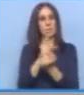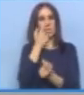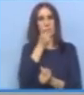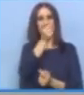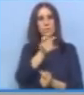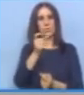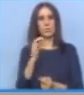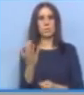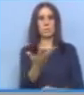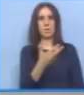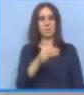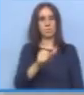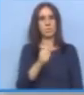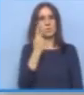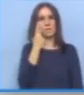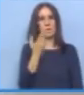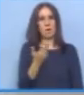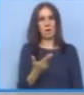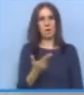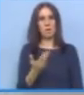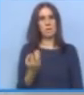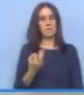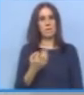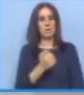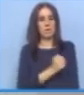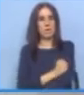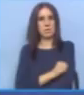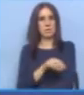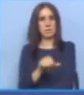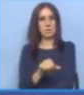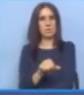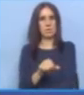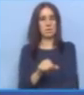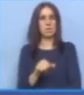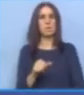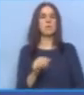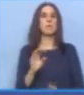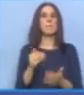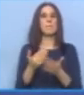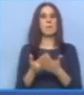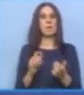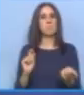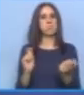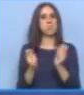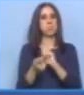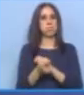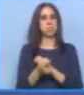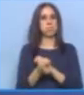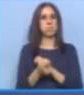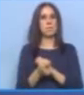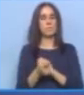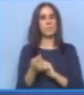pessoas no seu ambiente, na sua vida, até na sua casa, para as transformar por meio